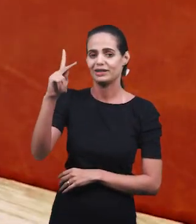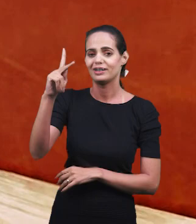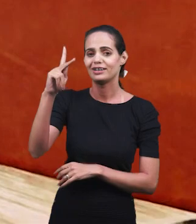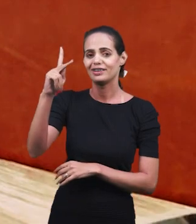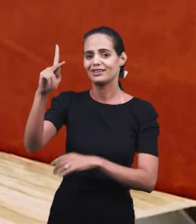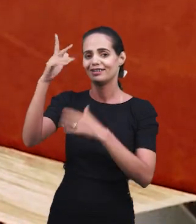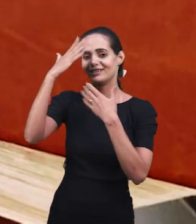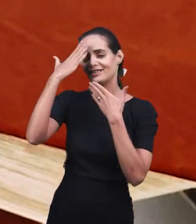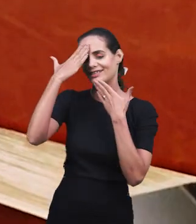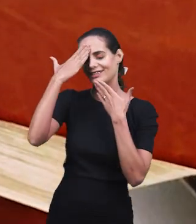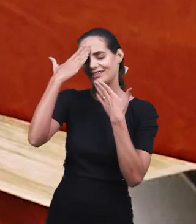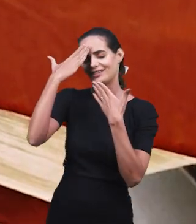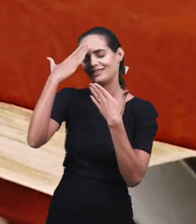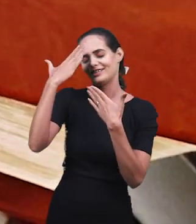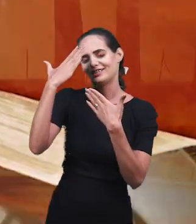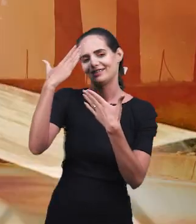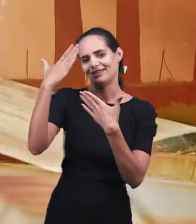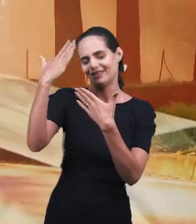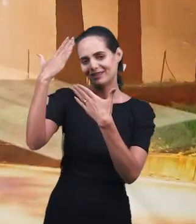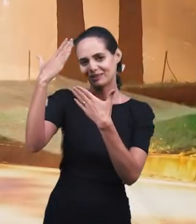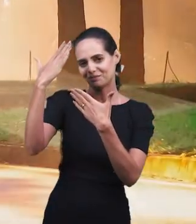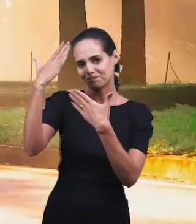glorificar,